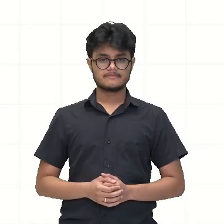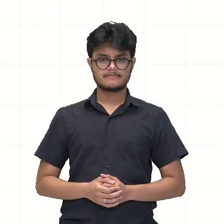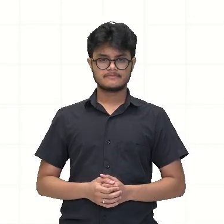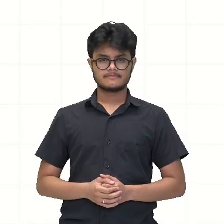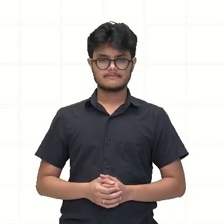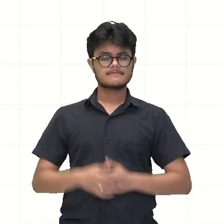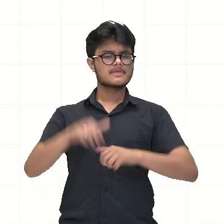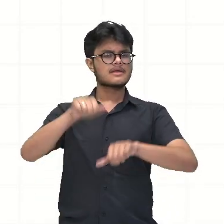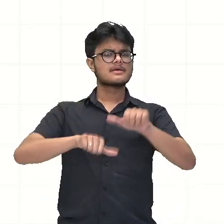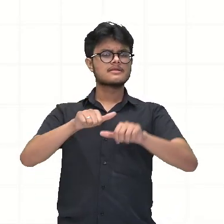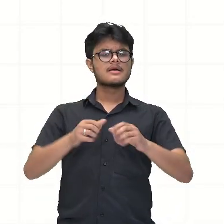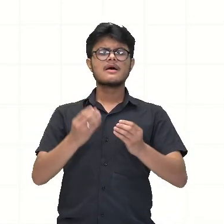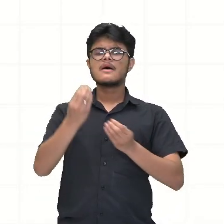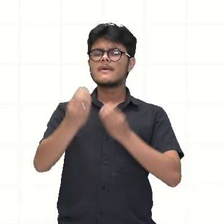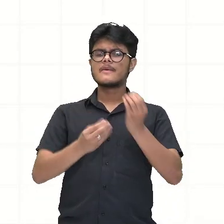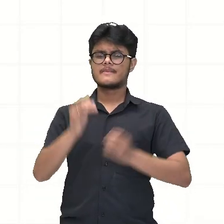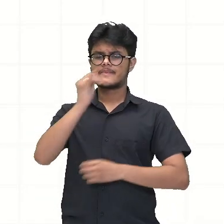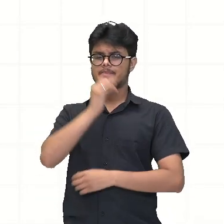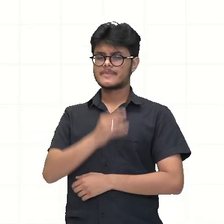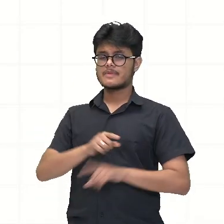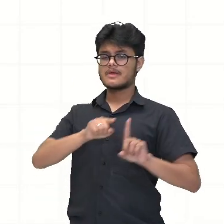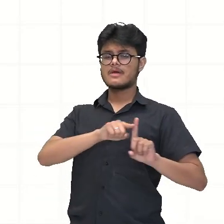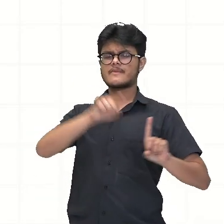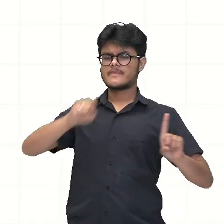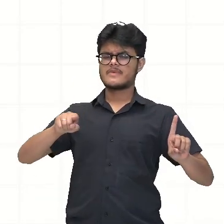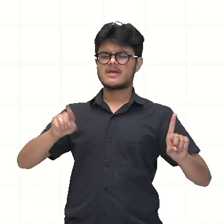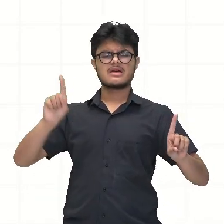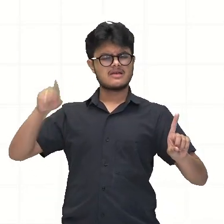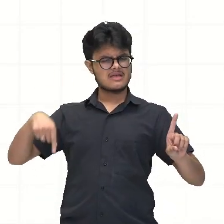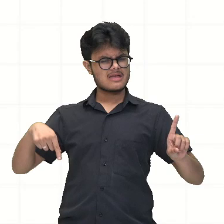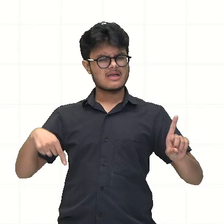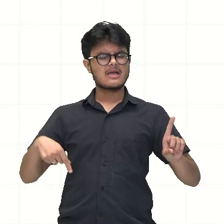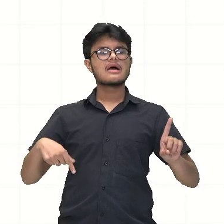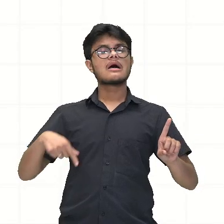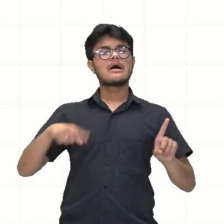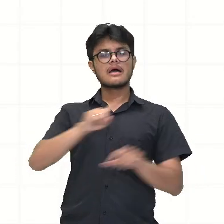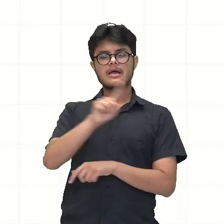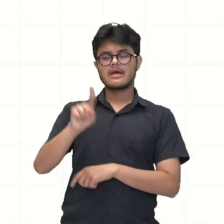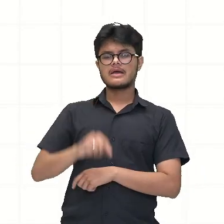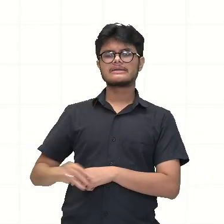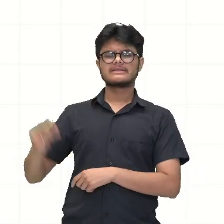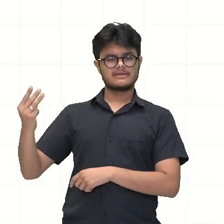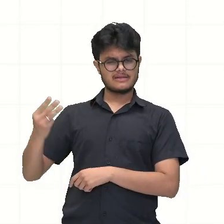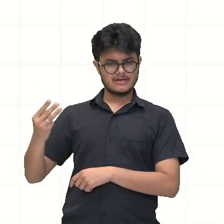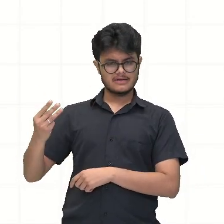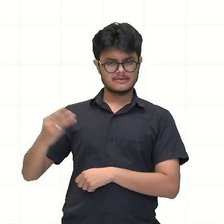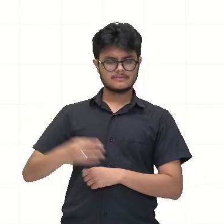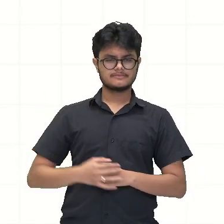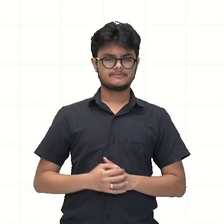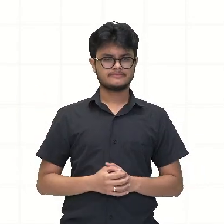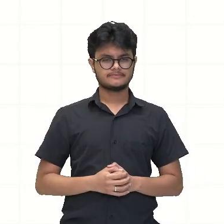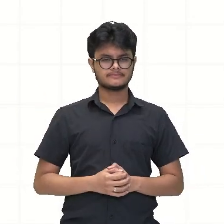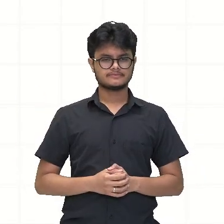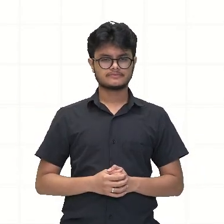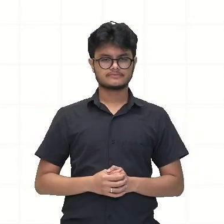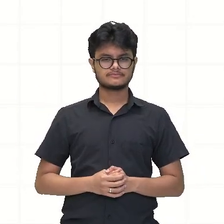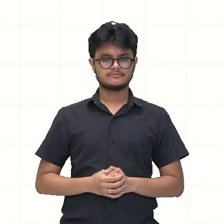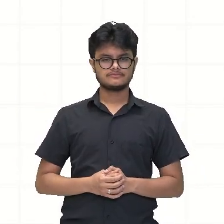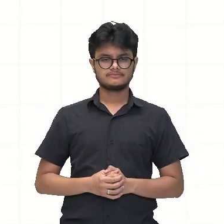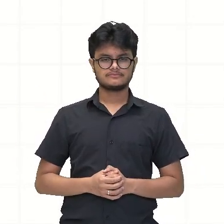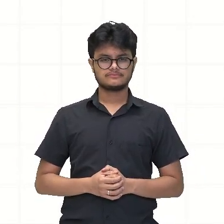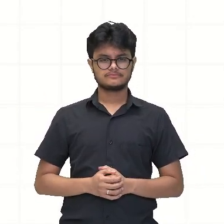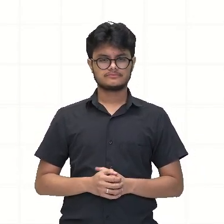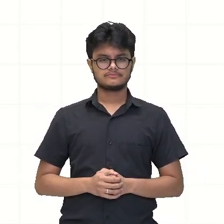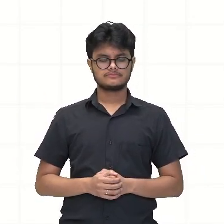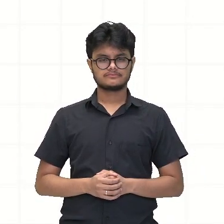pode afirmar olhando para o gráfico? Será se a raiz da função é 3? O que é a raiz da